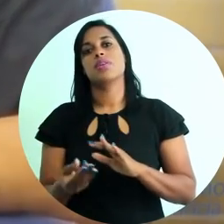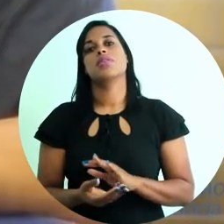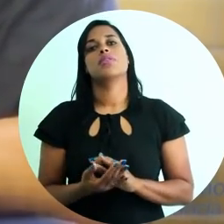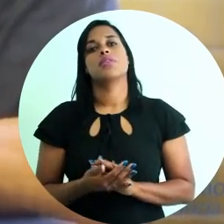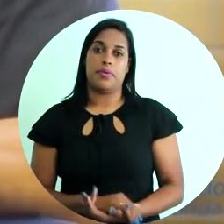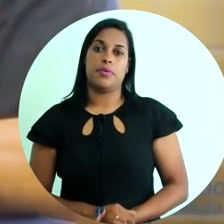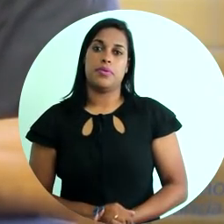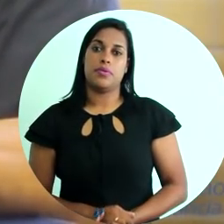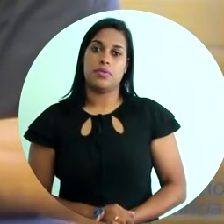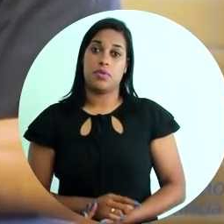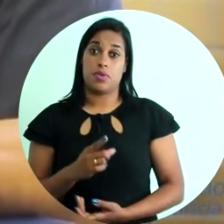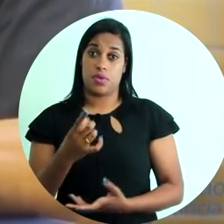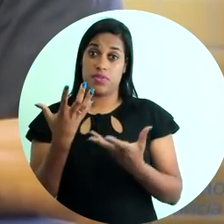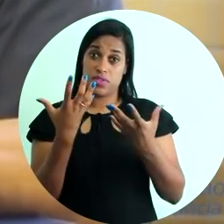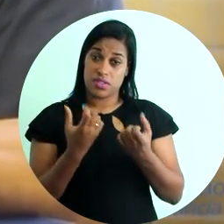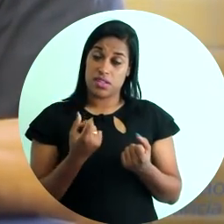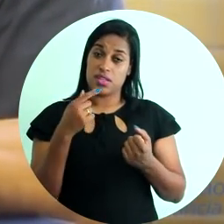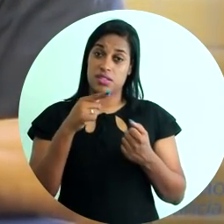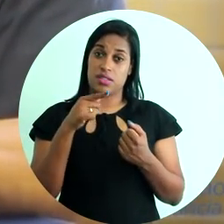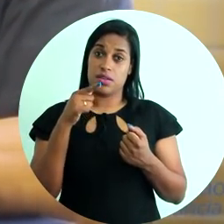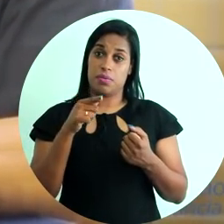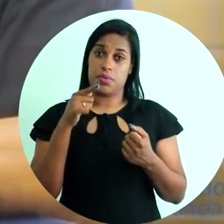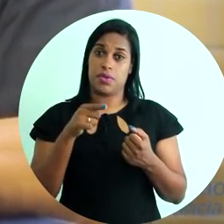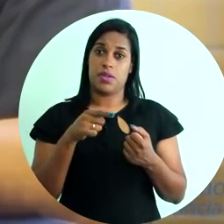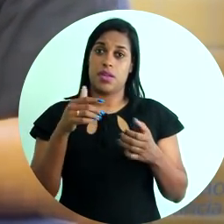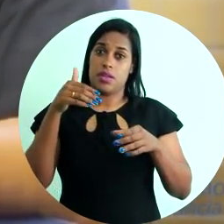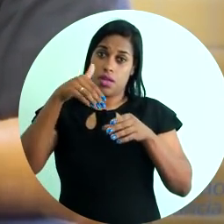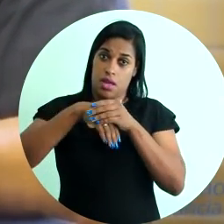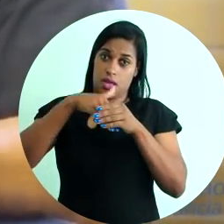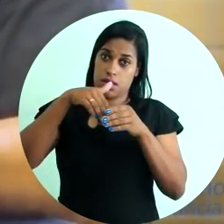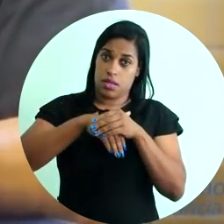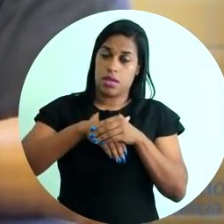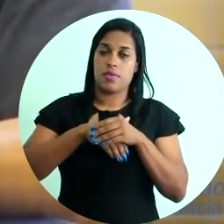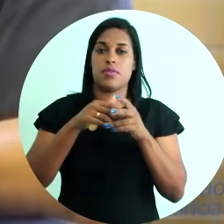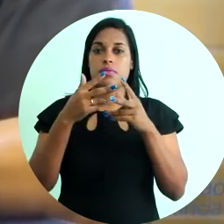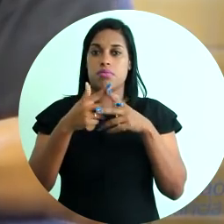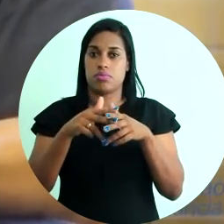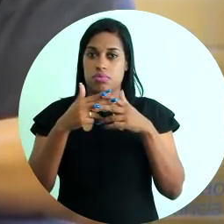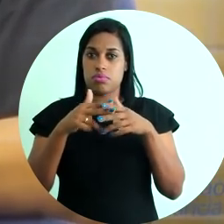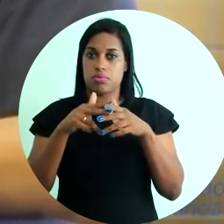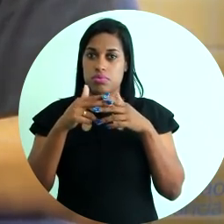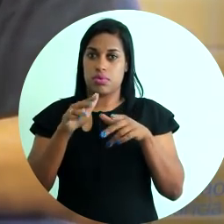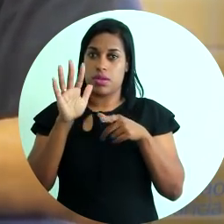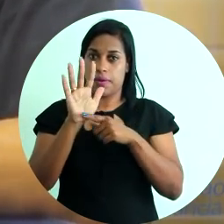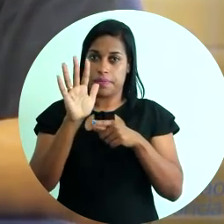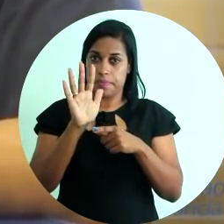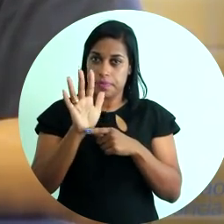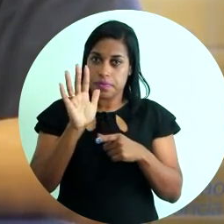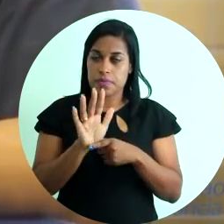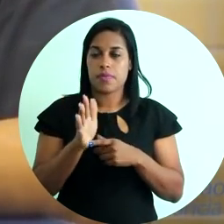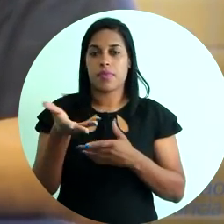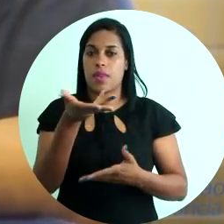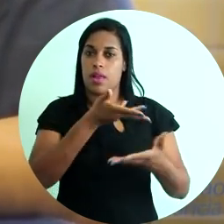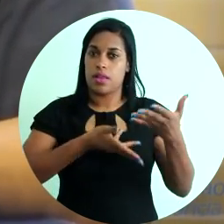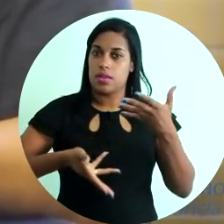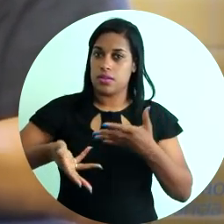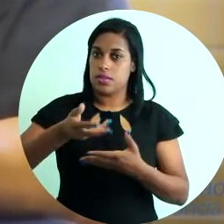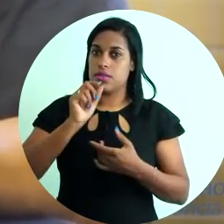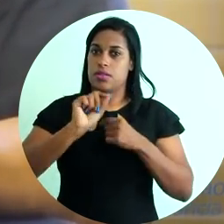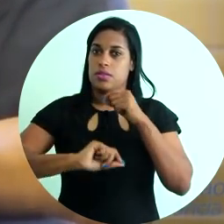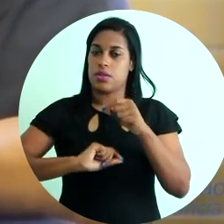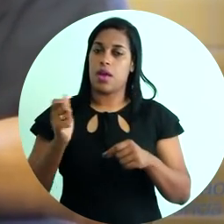de cores. Quando você recebe esses arquivos para manipulação, para exibir em ambientes relacionados